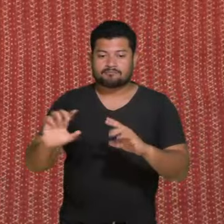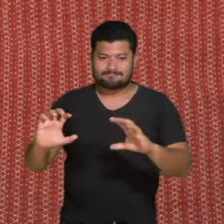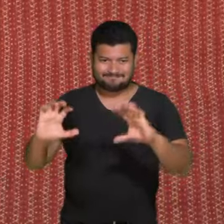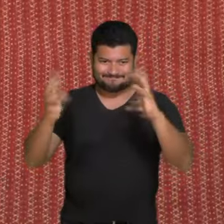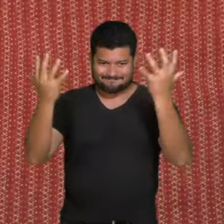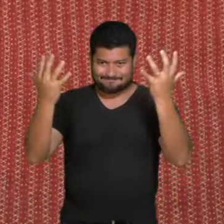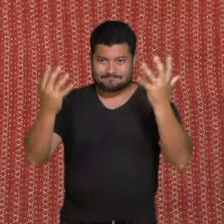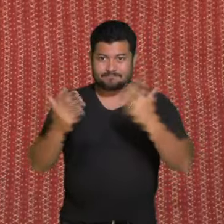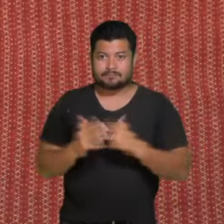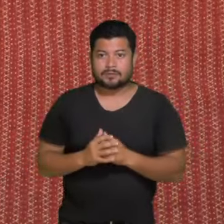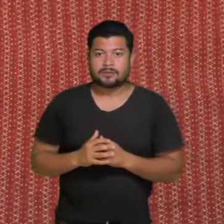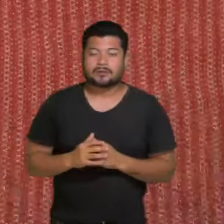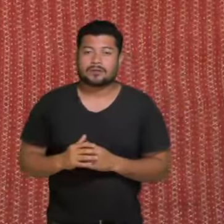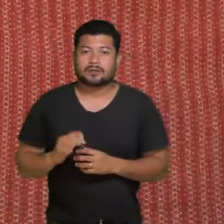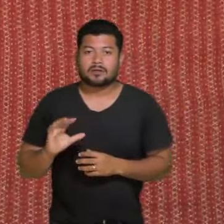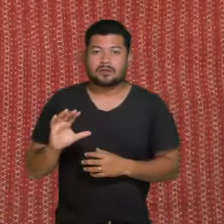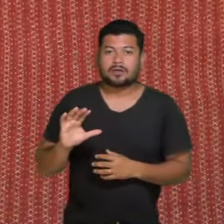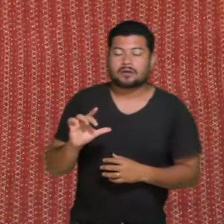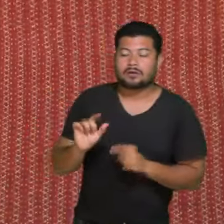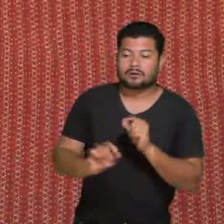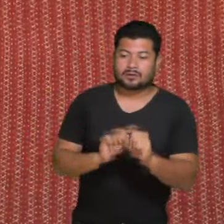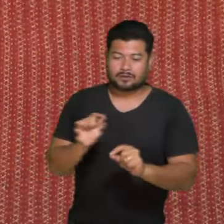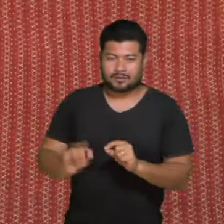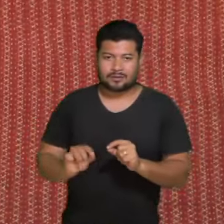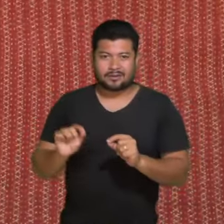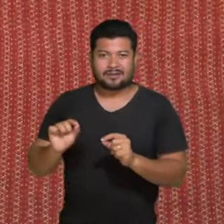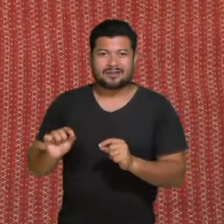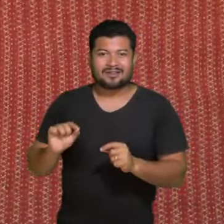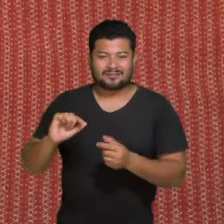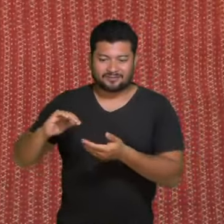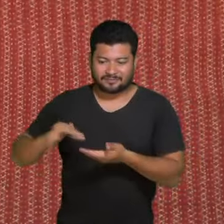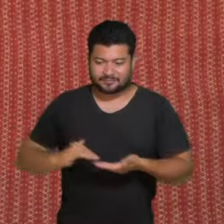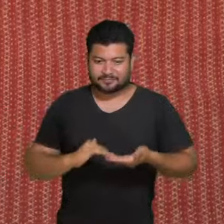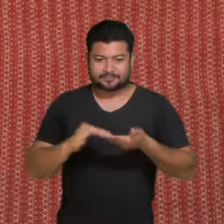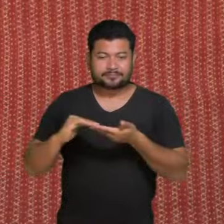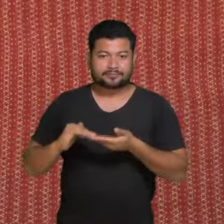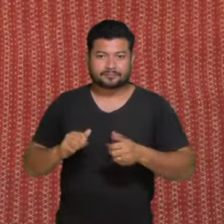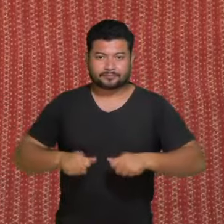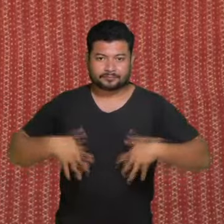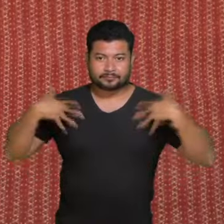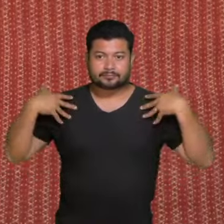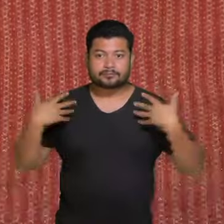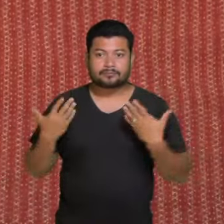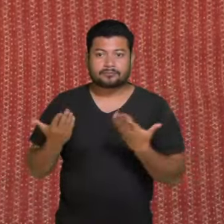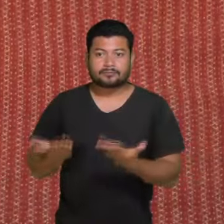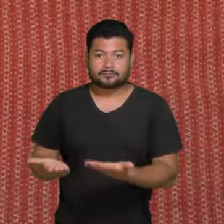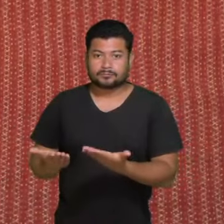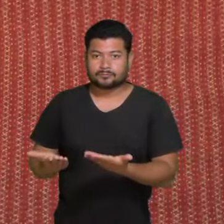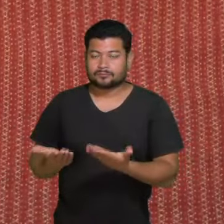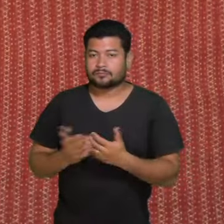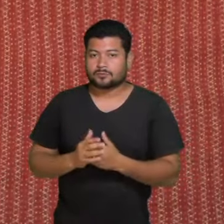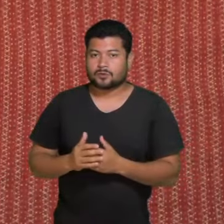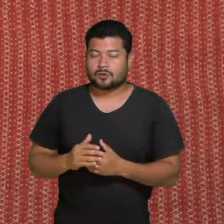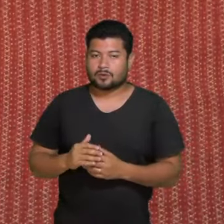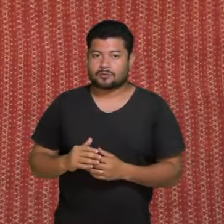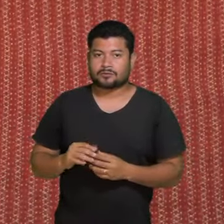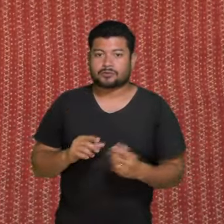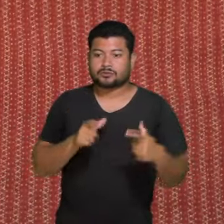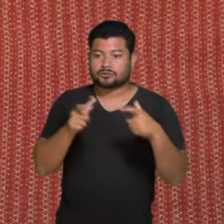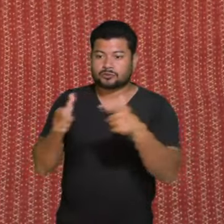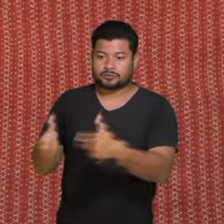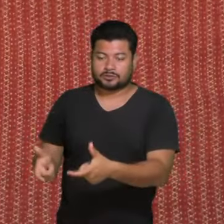trata-se da sessão solene de concessão do título de cidadão catarinense ao empresário